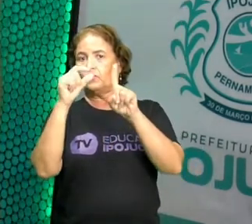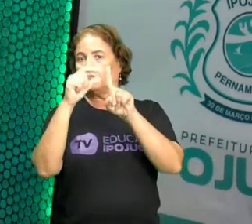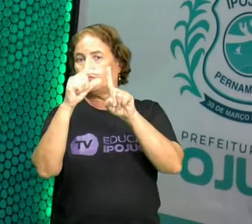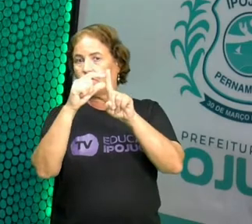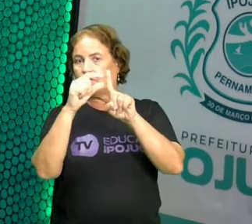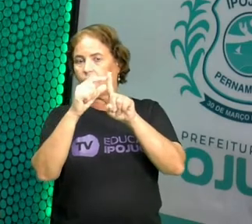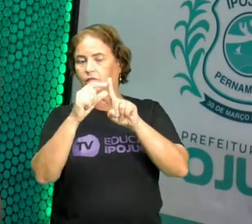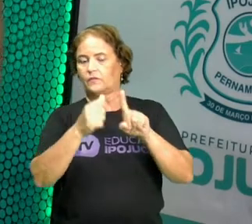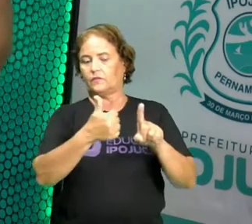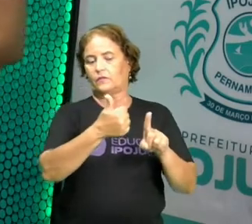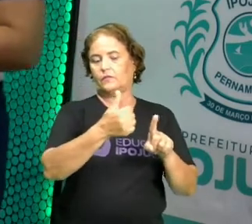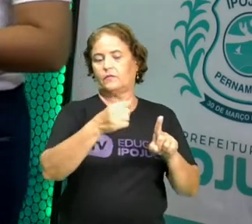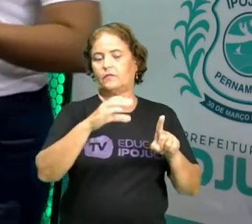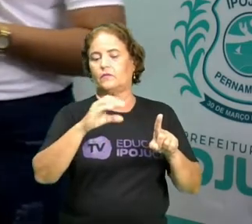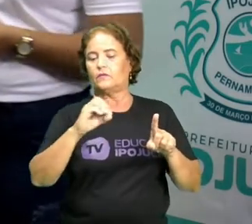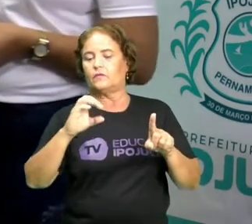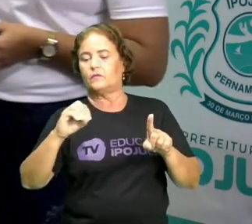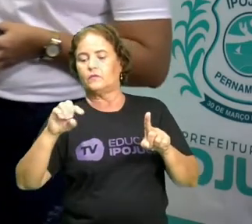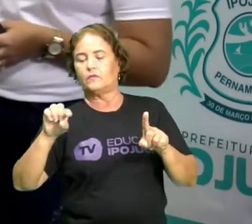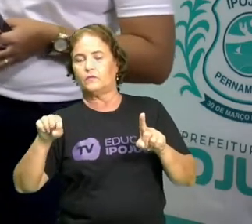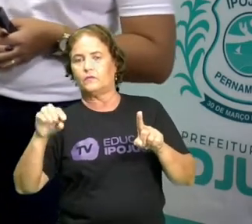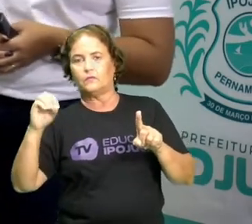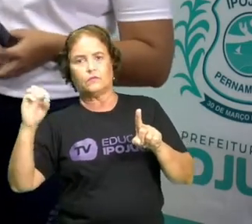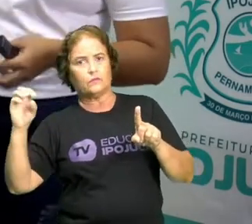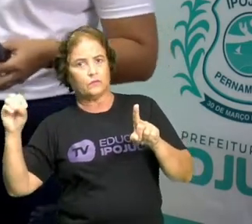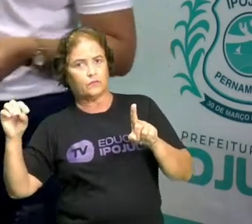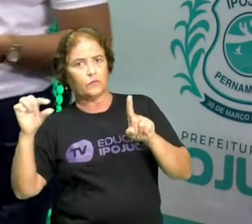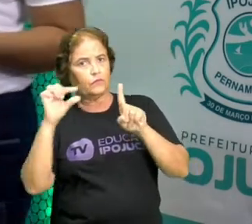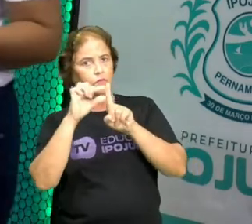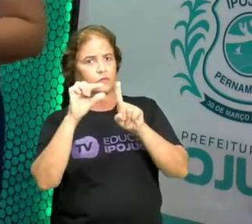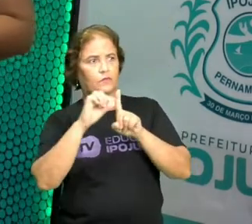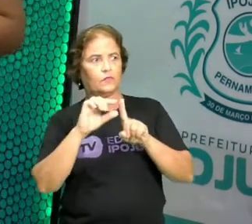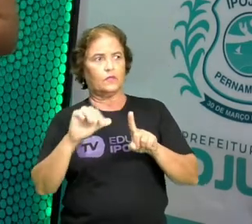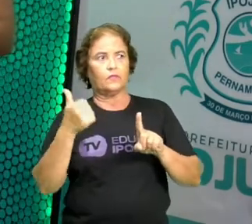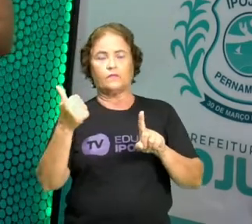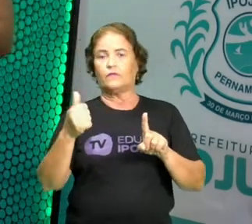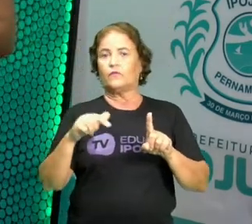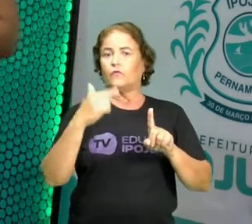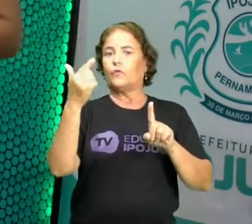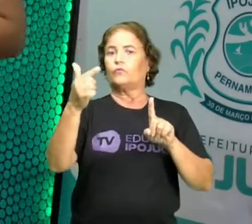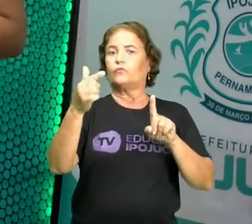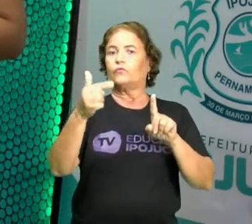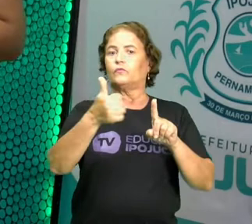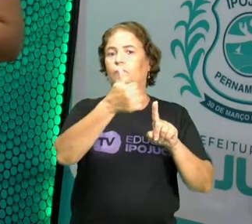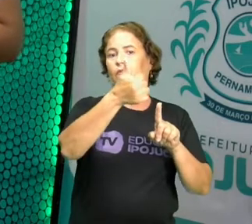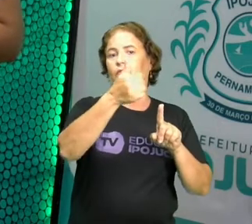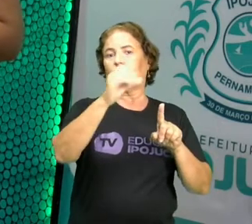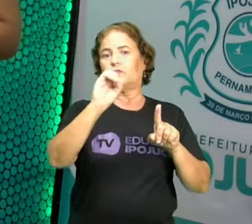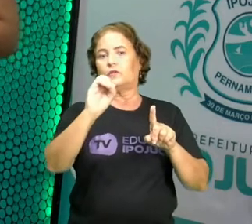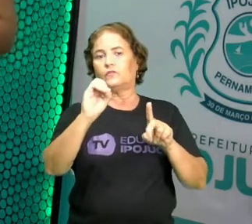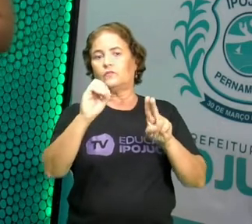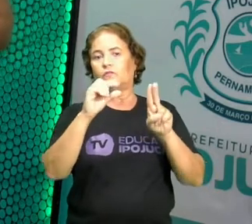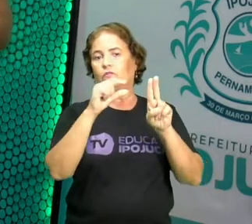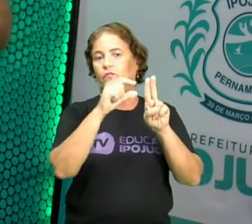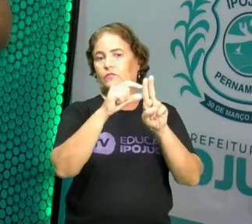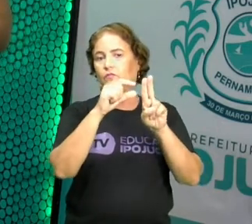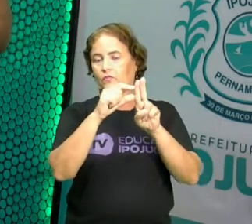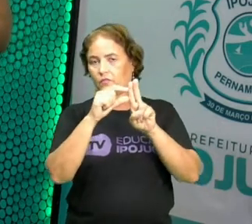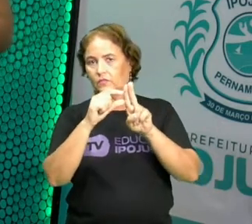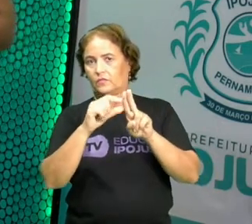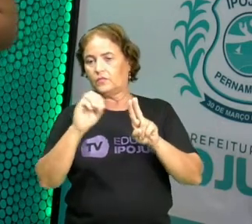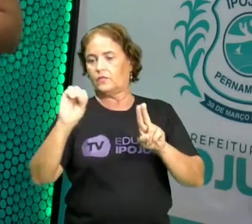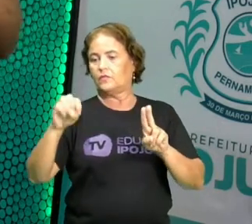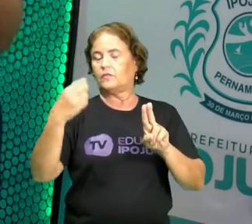vai ter 10 mil dezenas. Aqui a gente vai ter 10 centenas. Aqui a gente vai